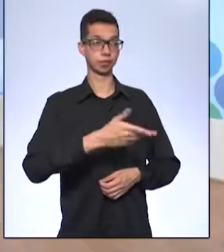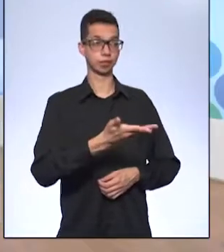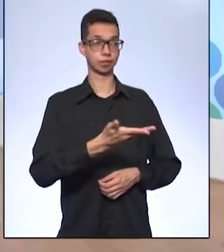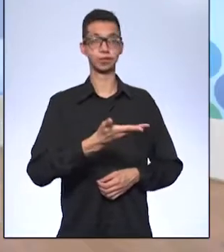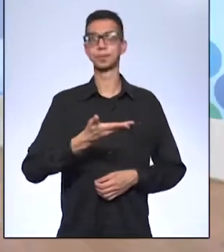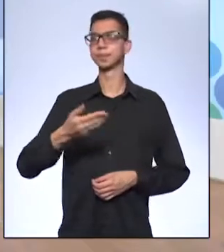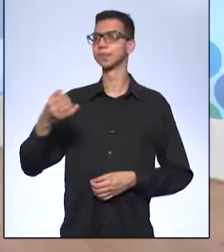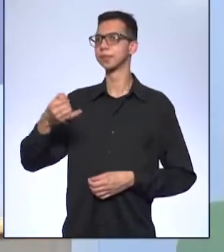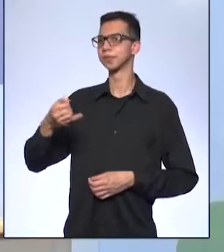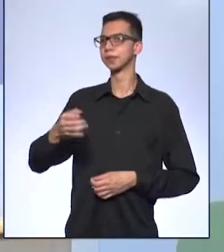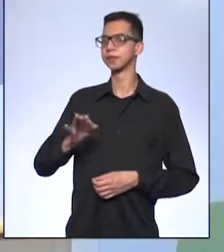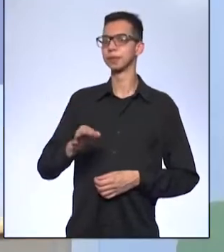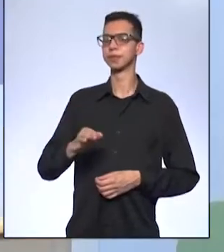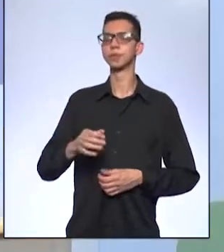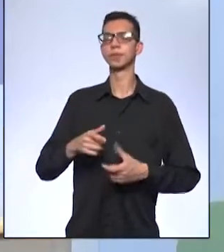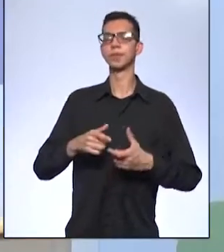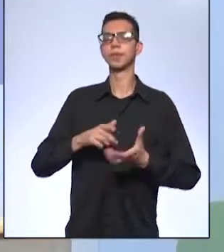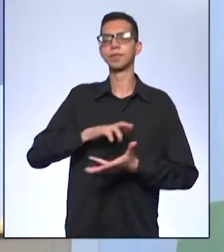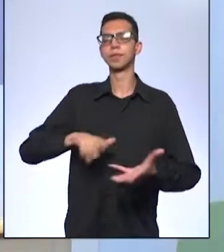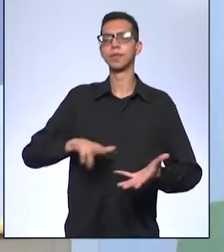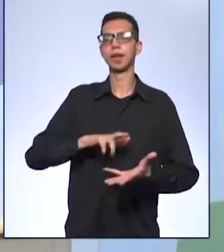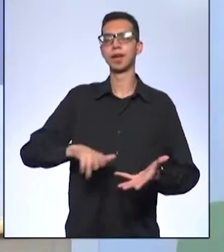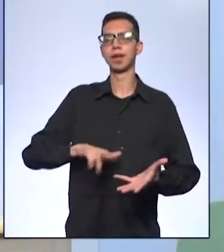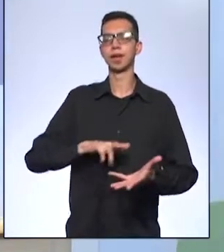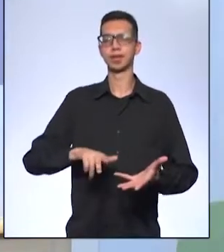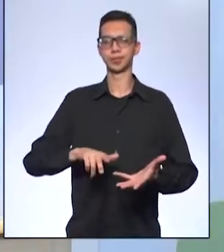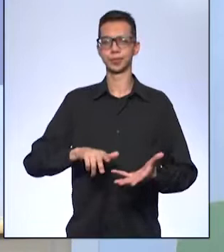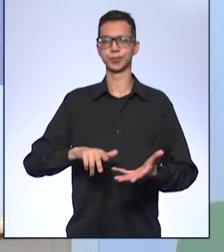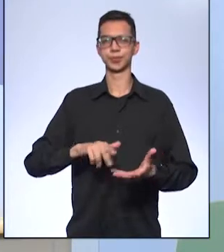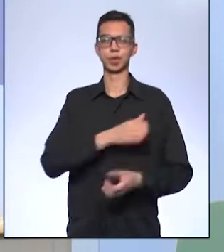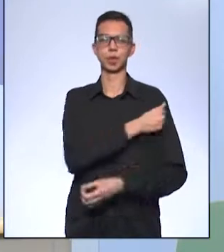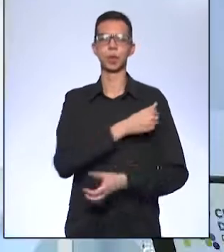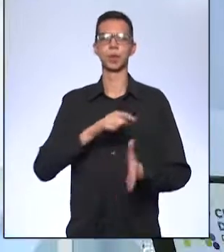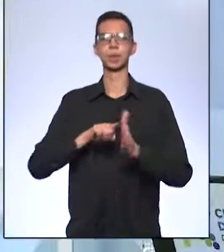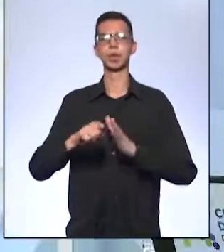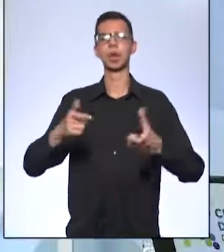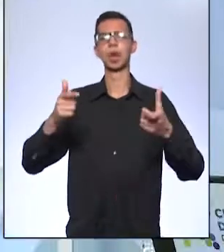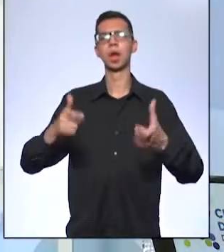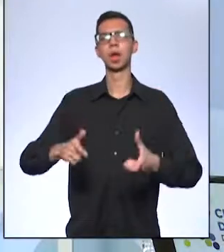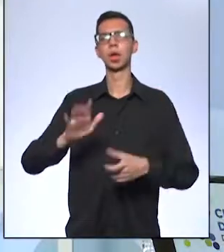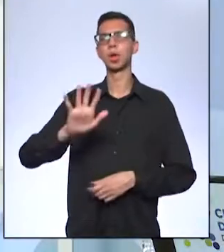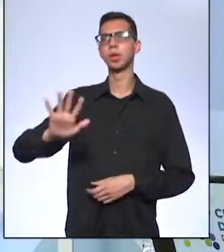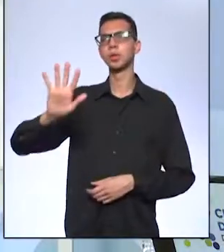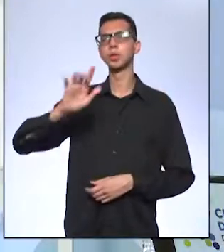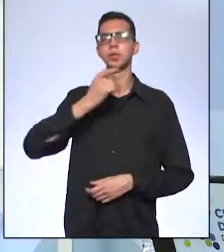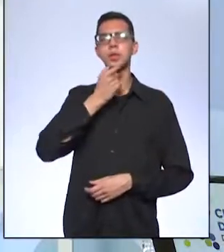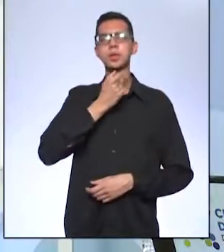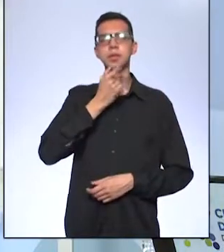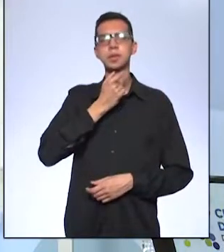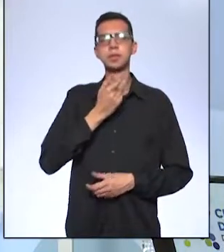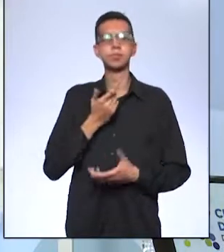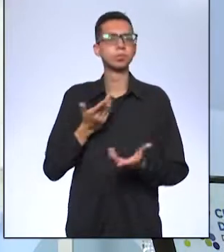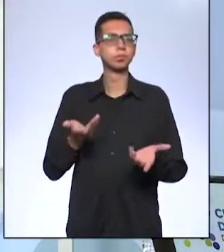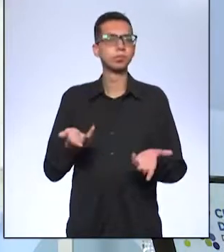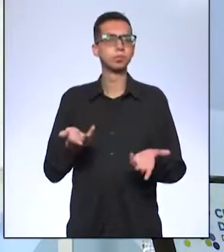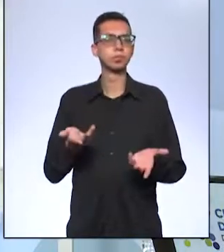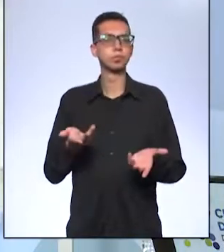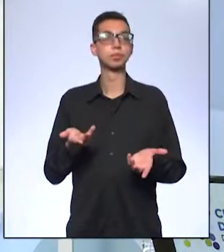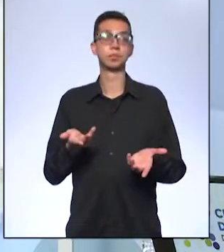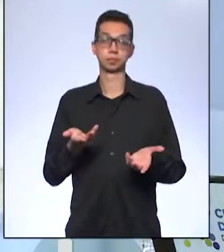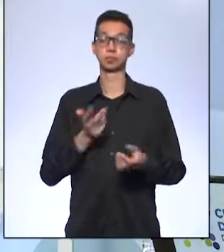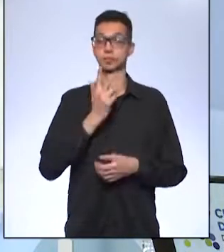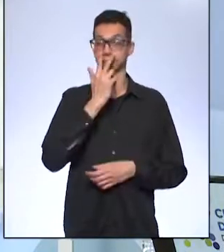estão perguntando de que região é esse inglês? Então, provavelmente essa pessoa é